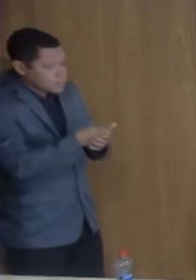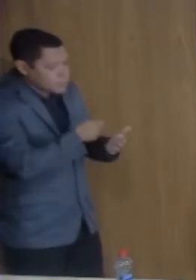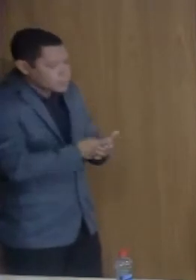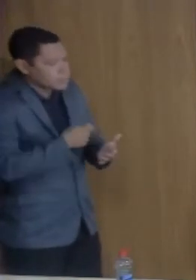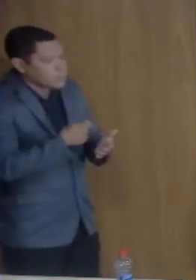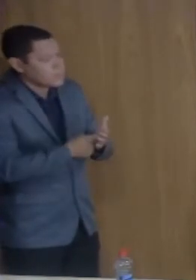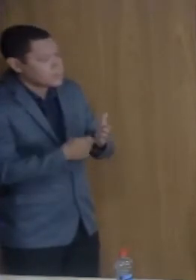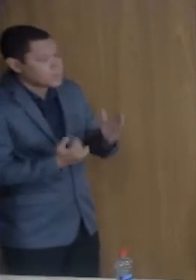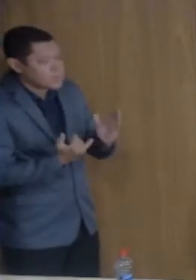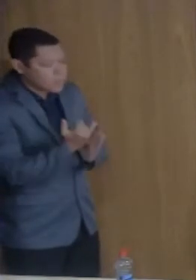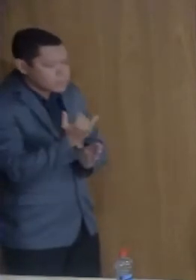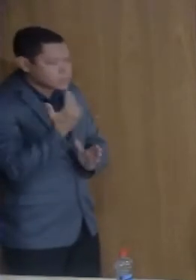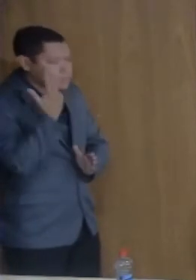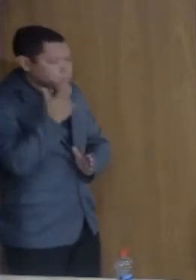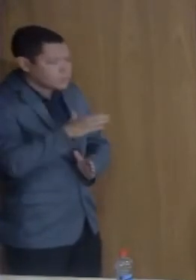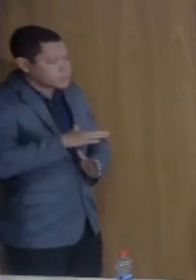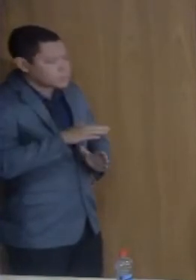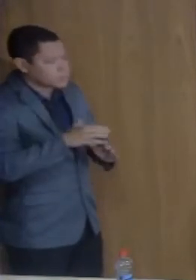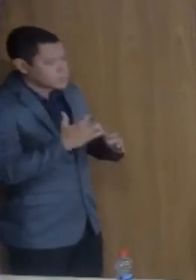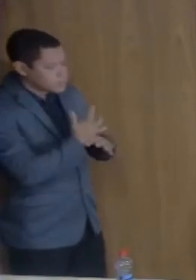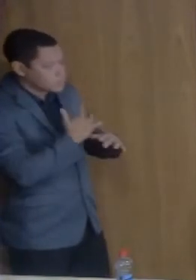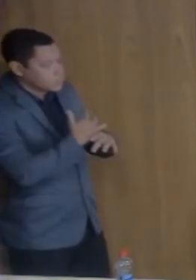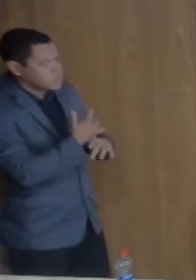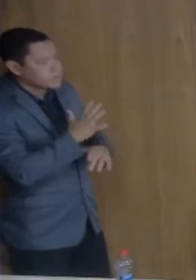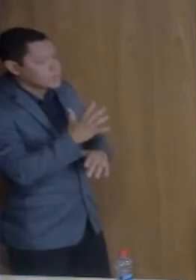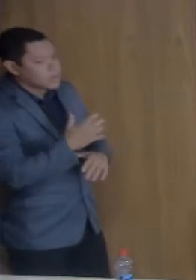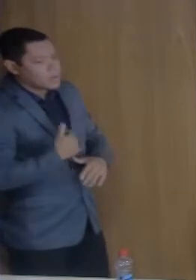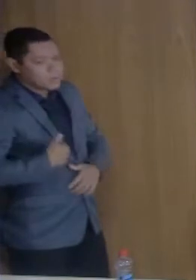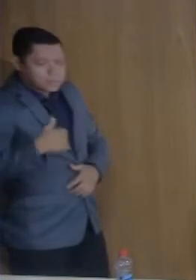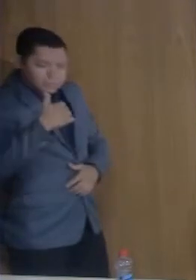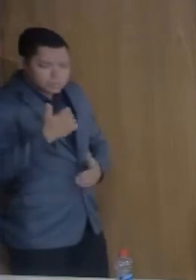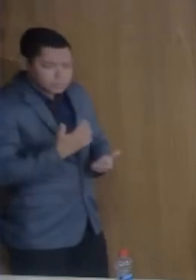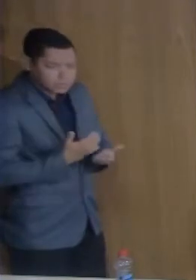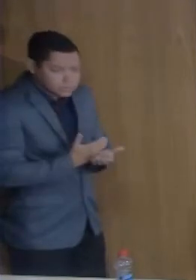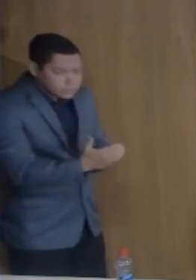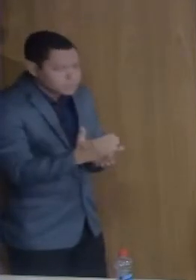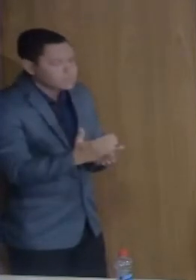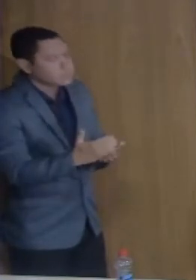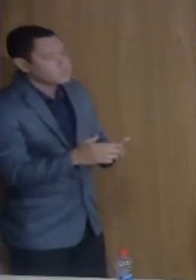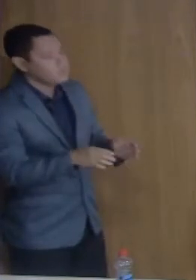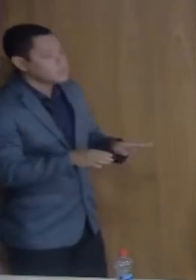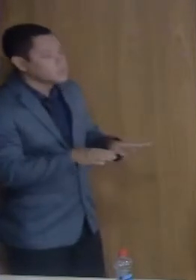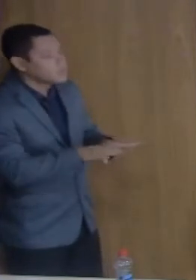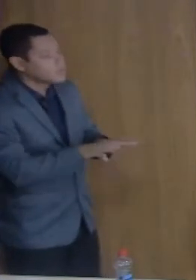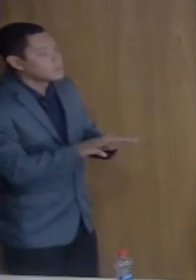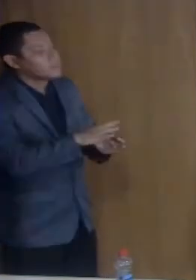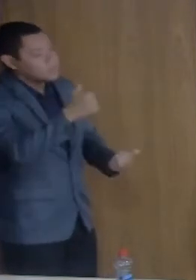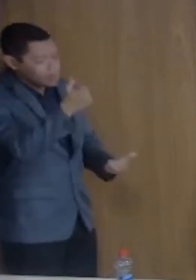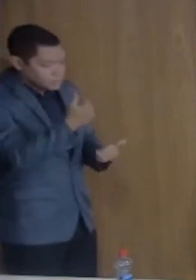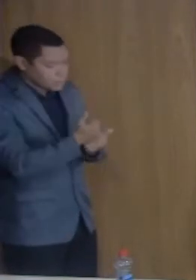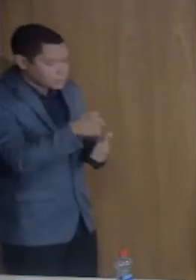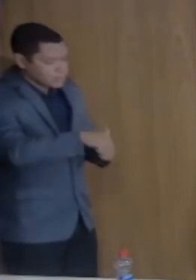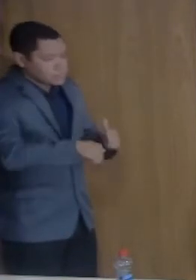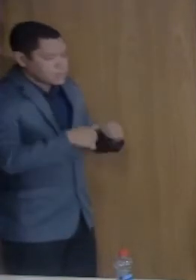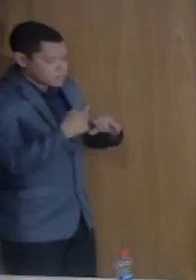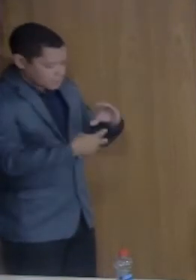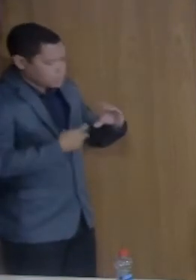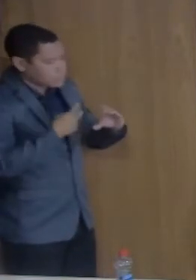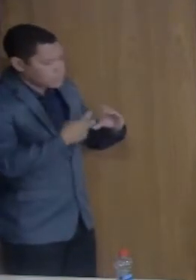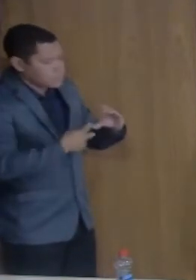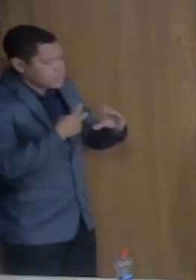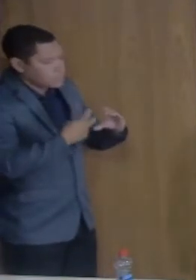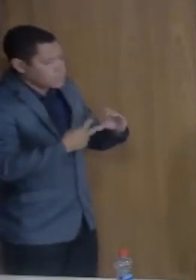locais. Criamos, já nos primeiros atos da nova gestão, e com o indispensável apoio desta Câmara Municipal,